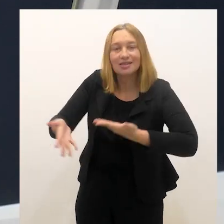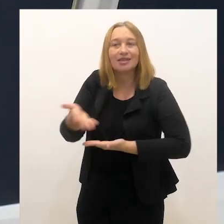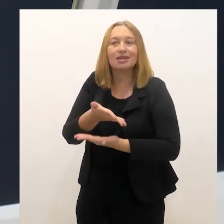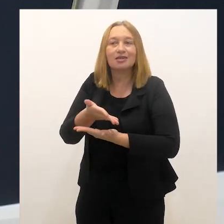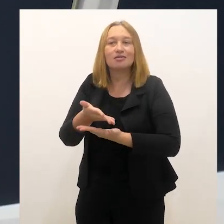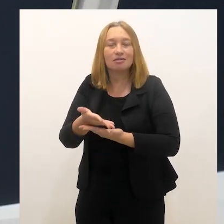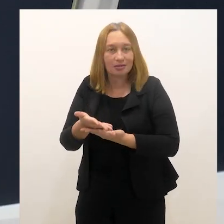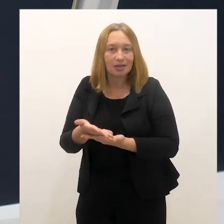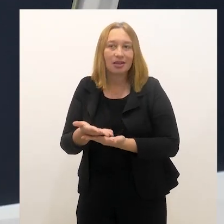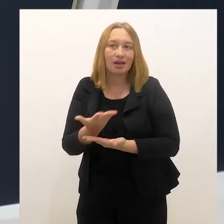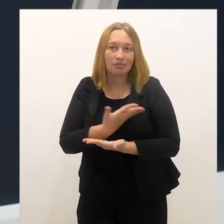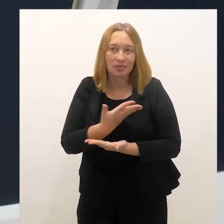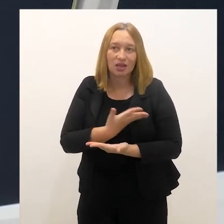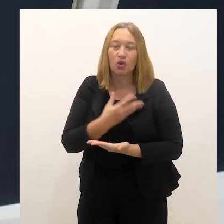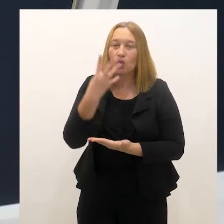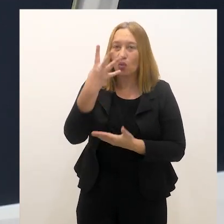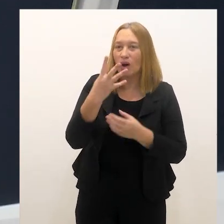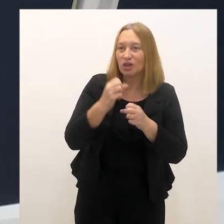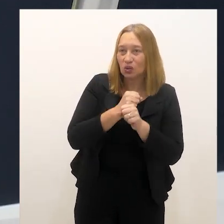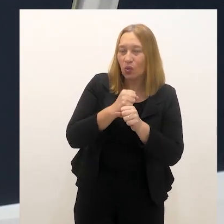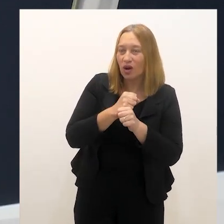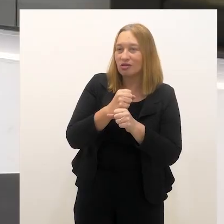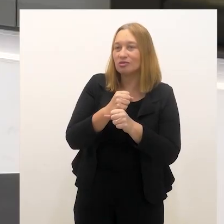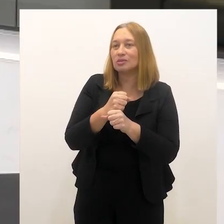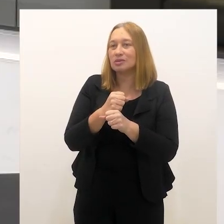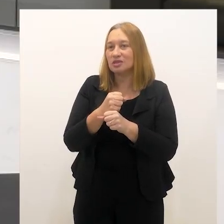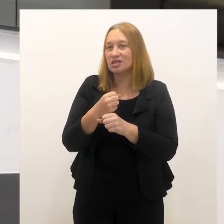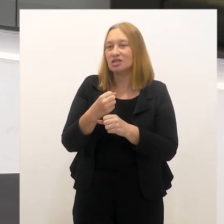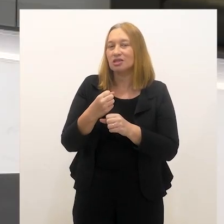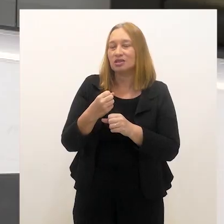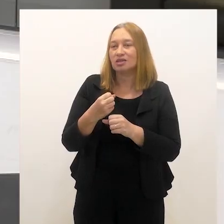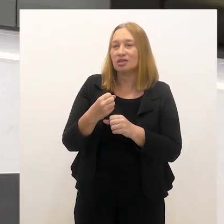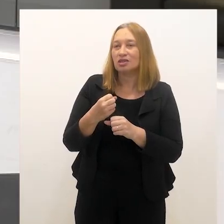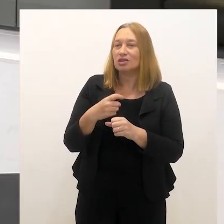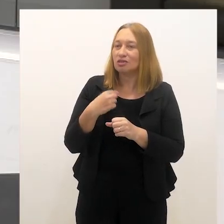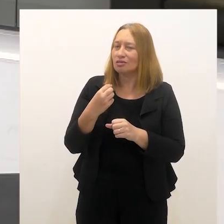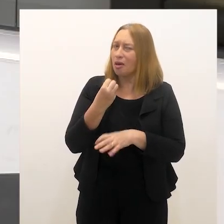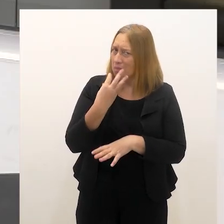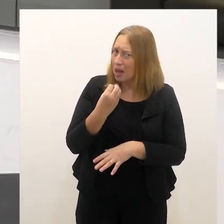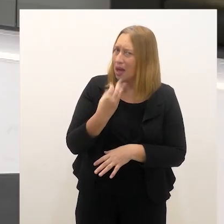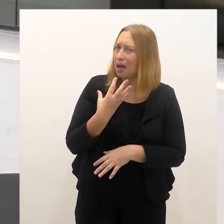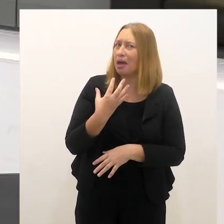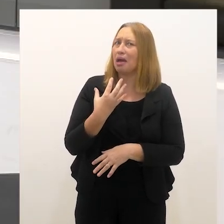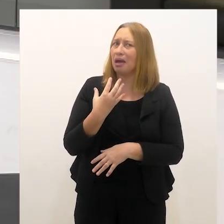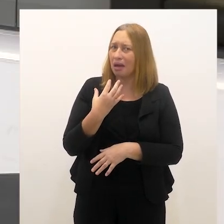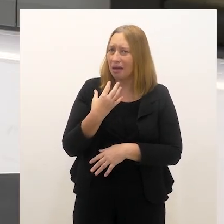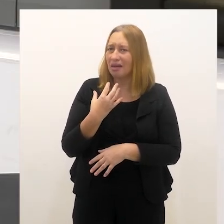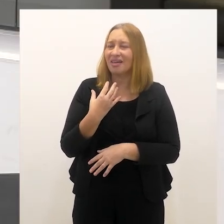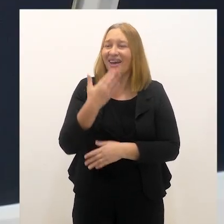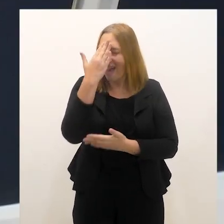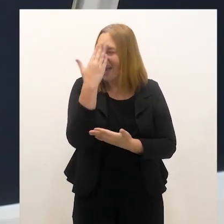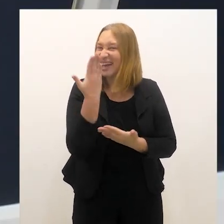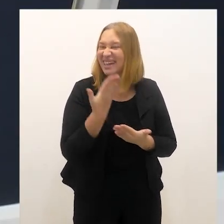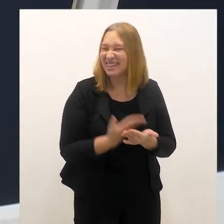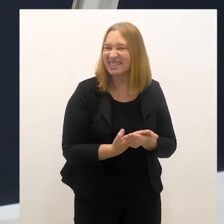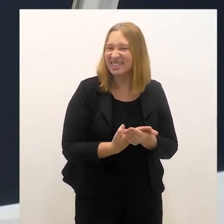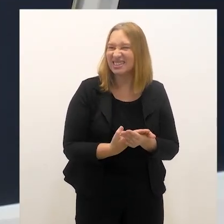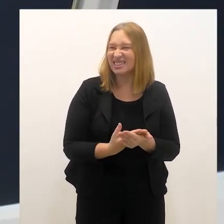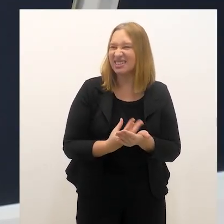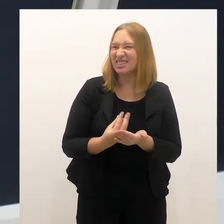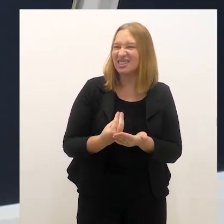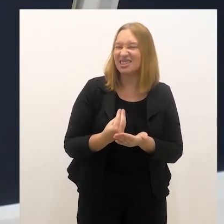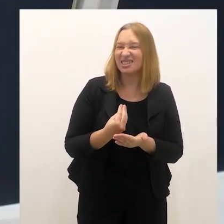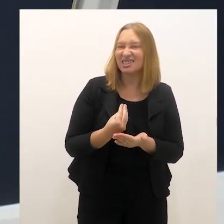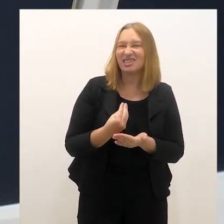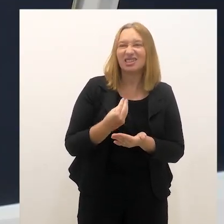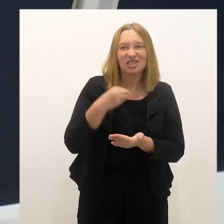Parceria, né? Companheirismo. 4 anos de convivência, ainda estão bem. Estamos muito bem. Acredito que seja uma